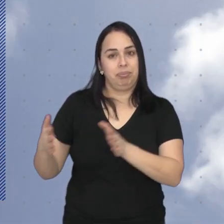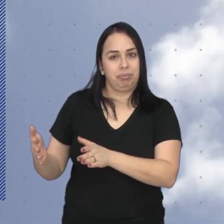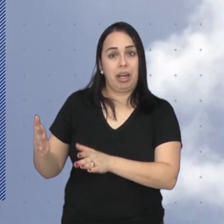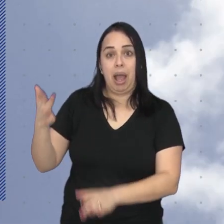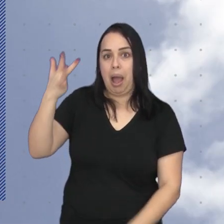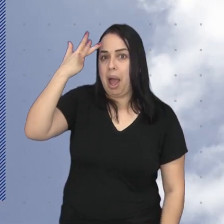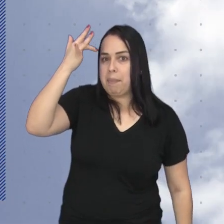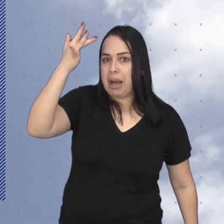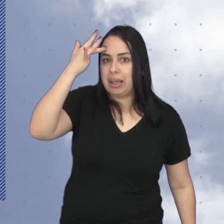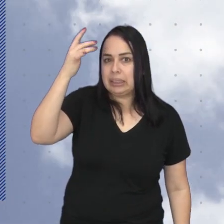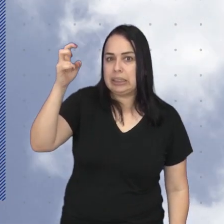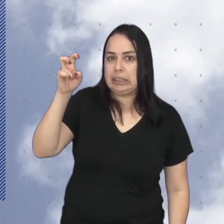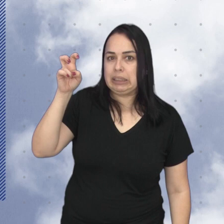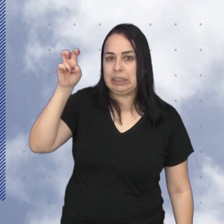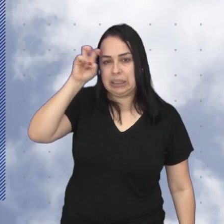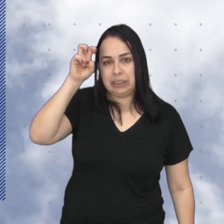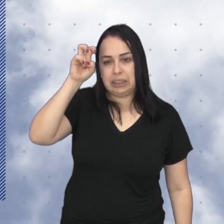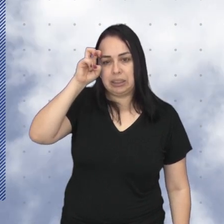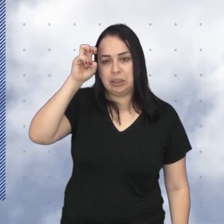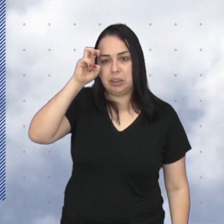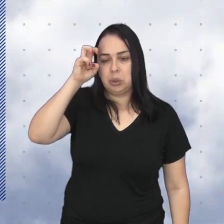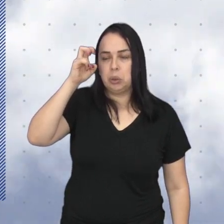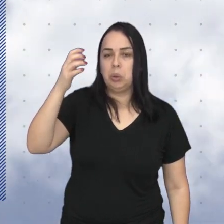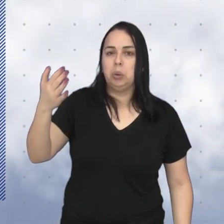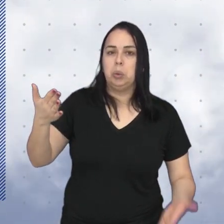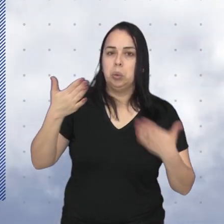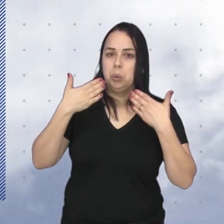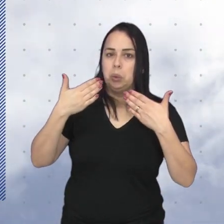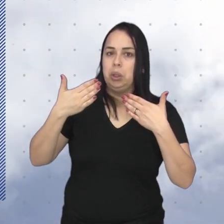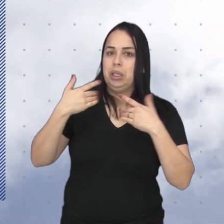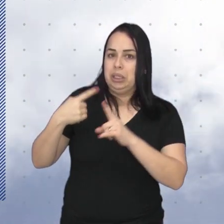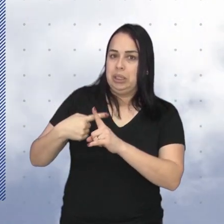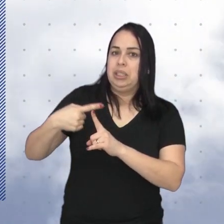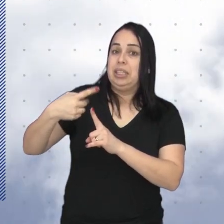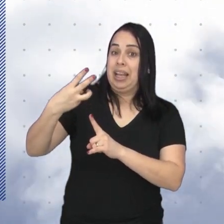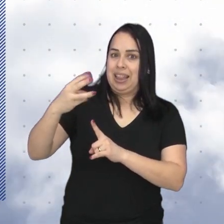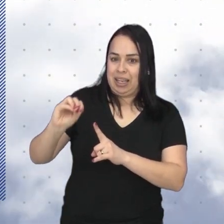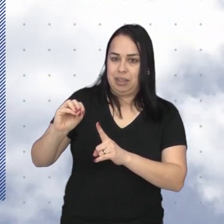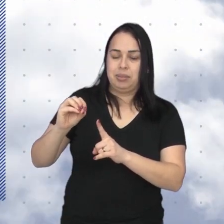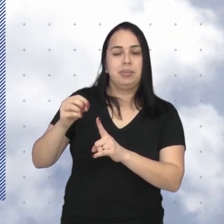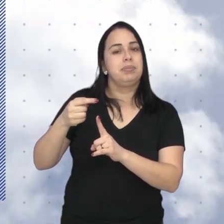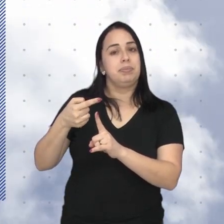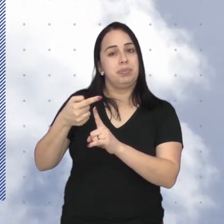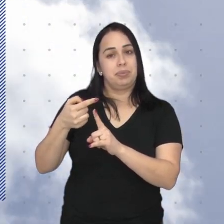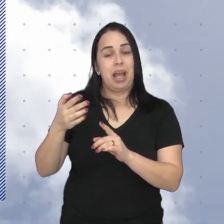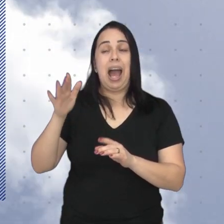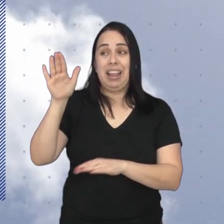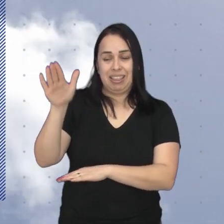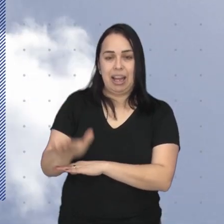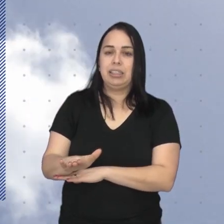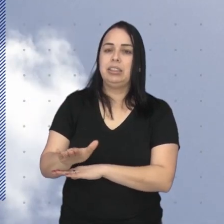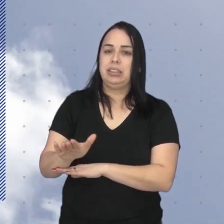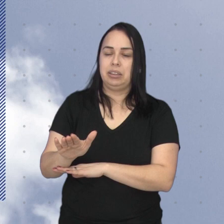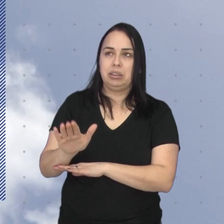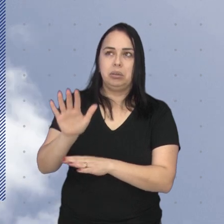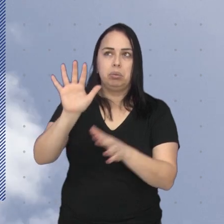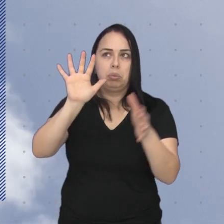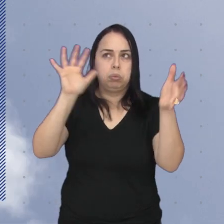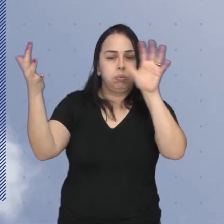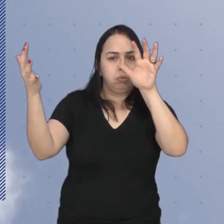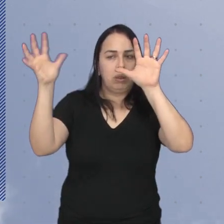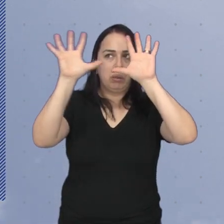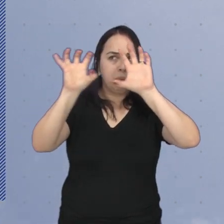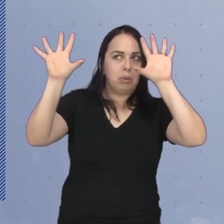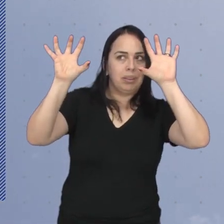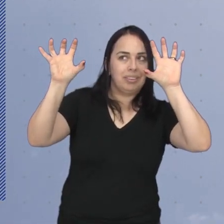a mínima de 14. E amanhã, quinta-feira, o dia deve ser mais quente, com máxima que pode chegar a 30 graus. Durante a tarde,